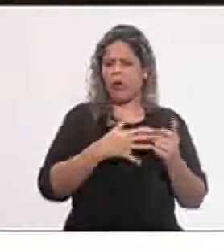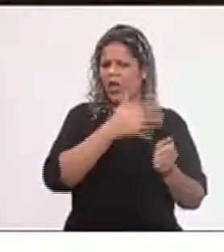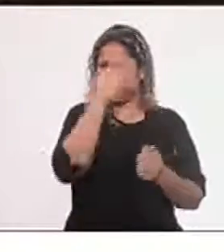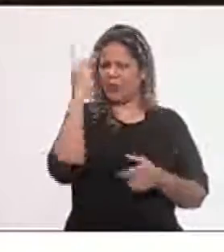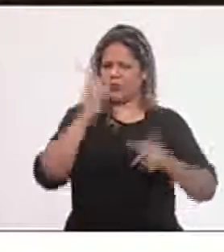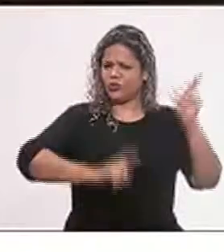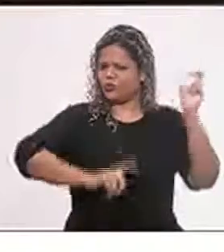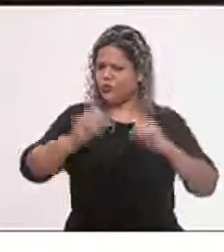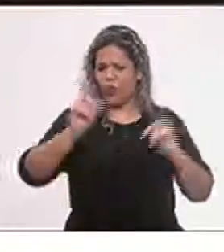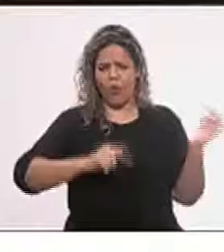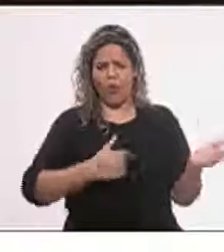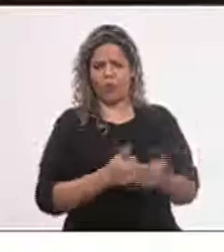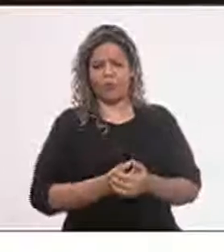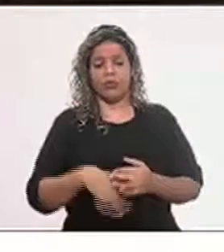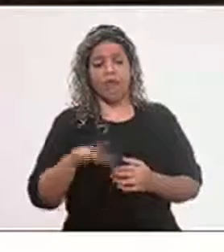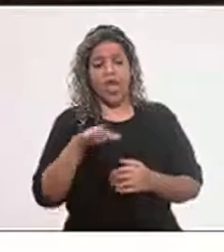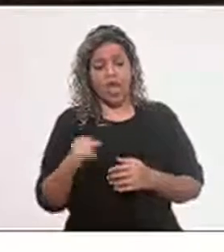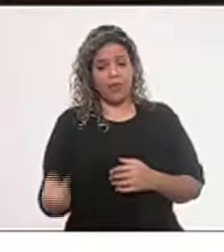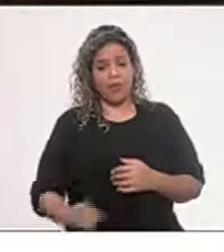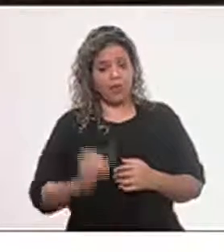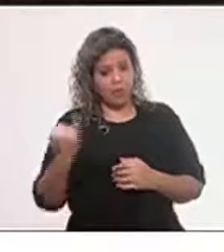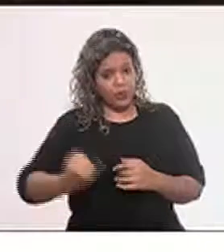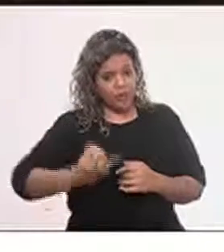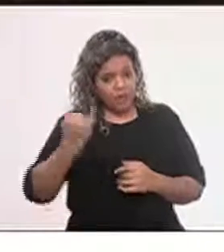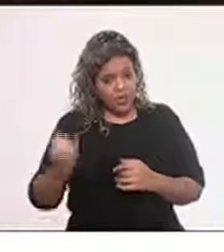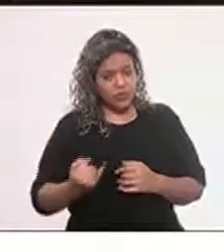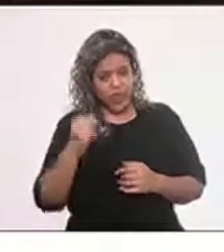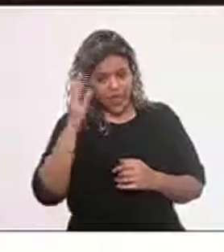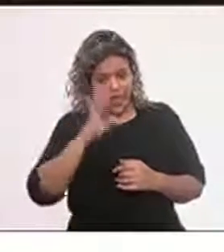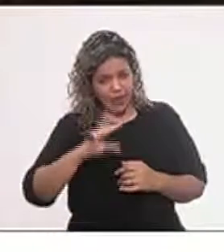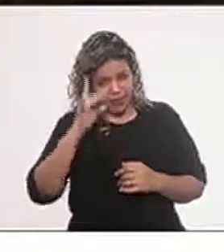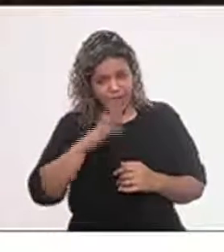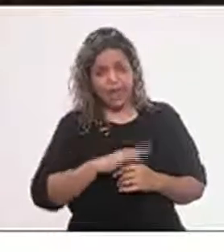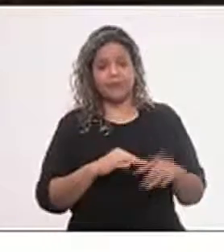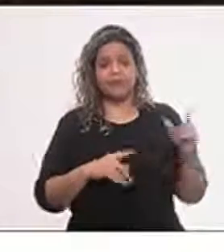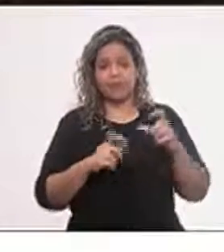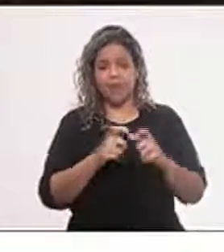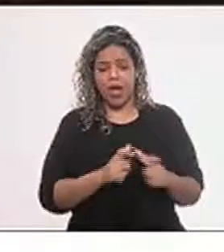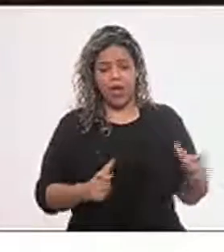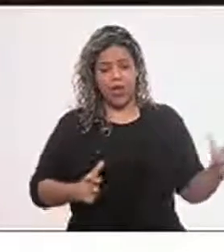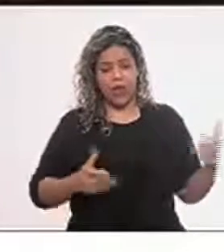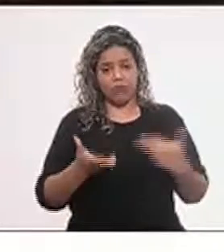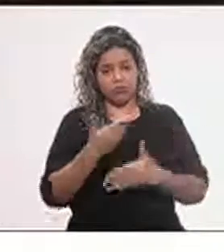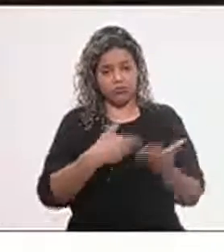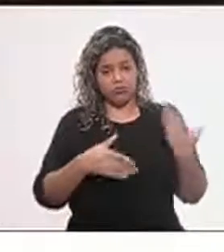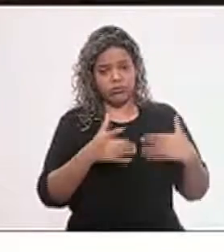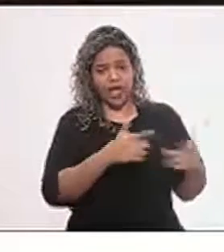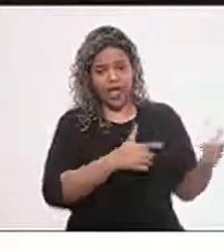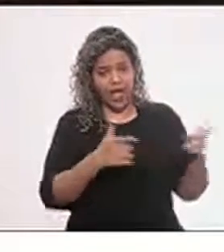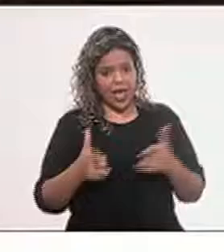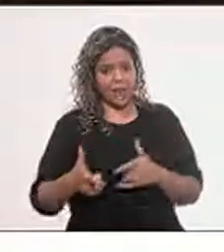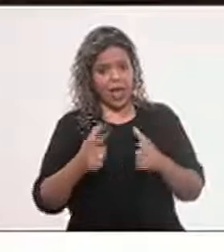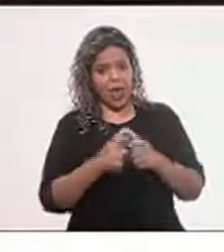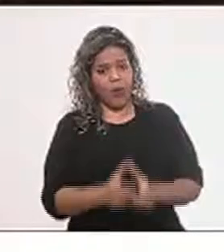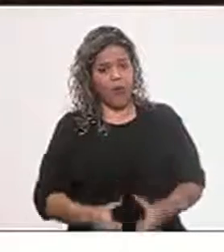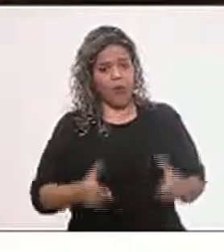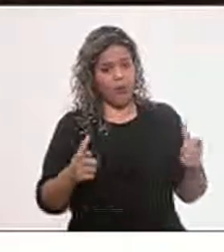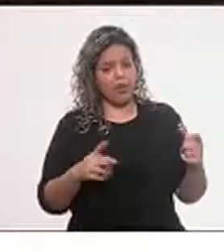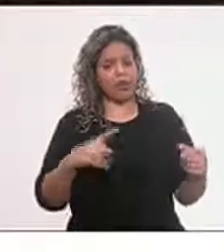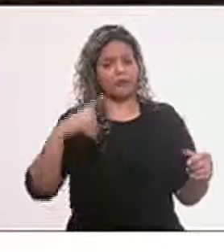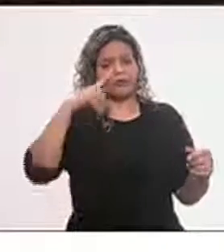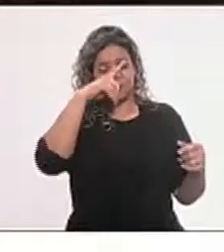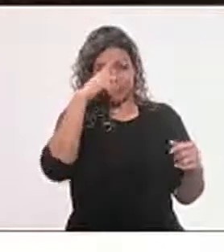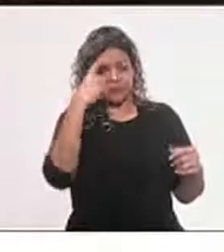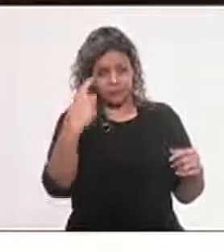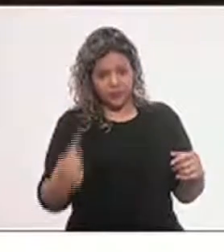quaisquer pessoa. É importante lembrar que a maior circulação de armas aumenta a